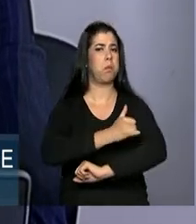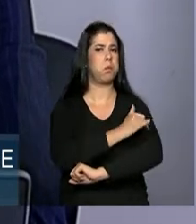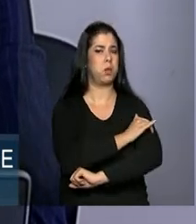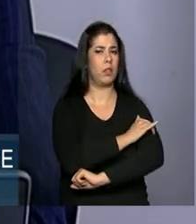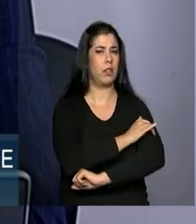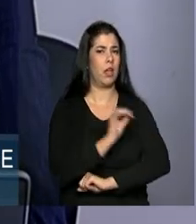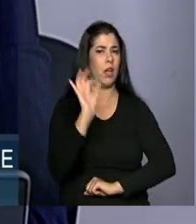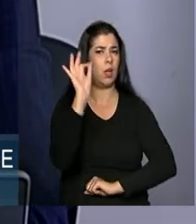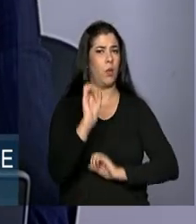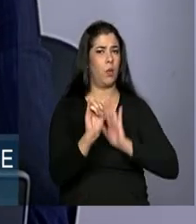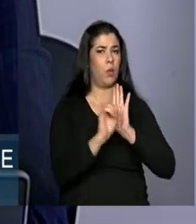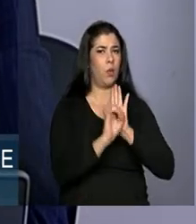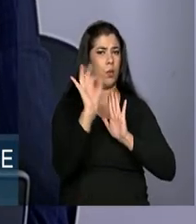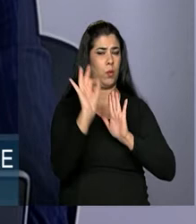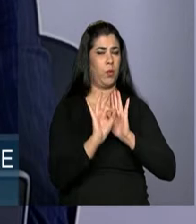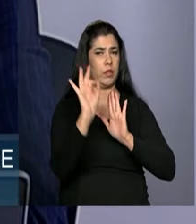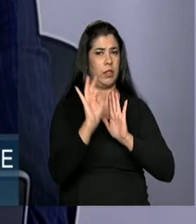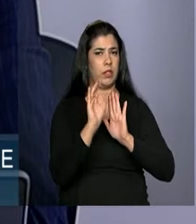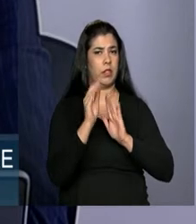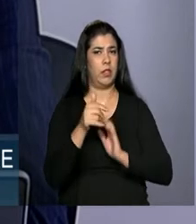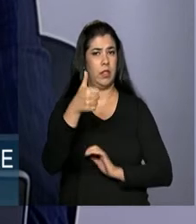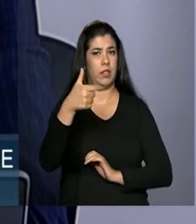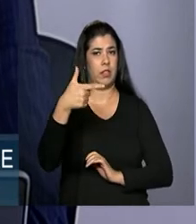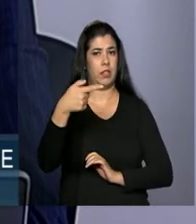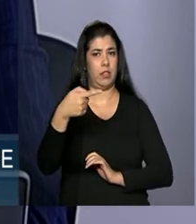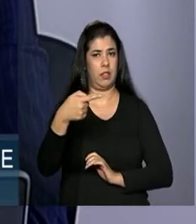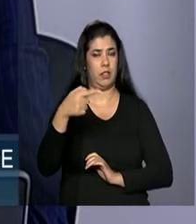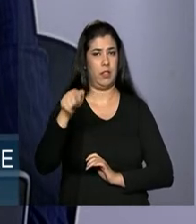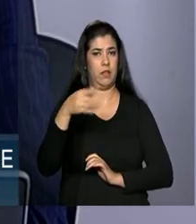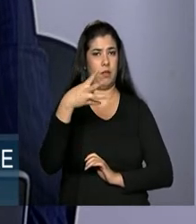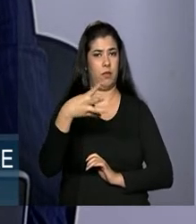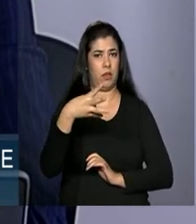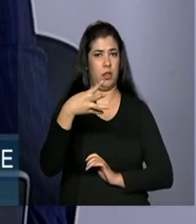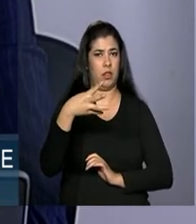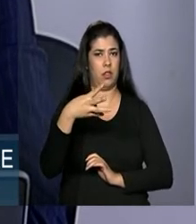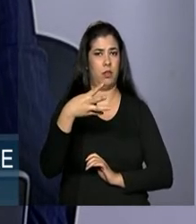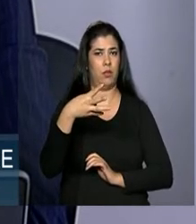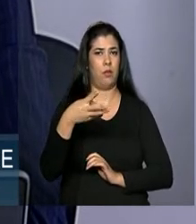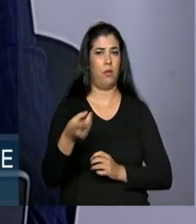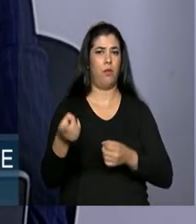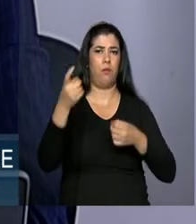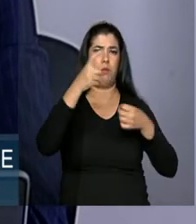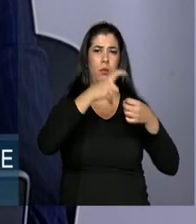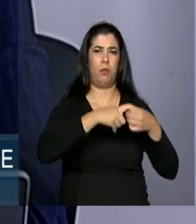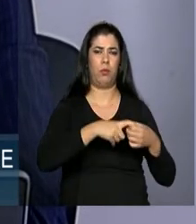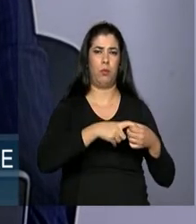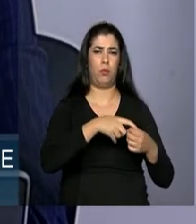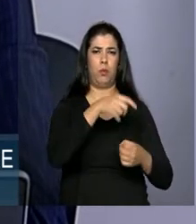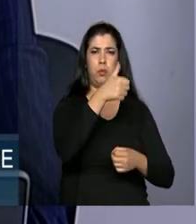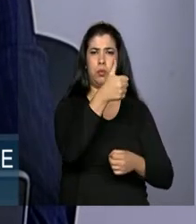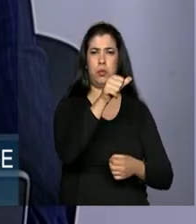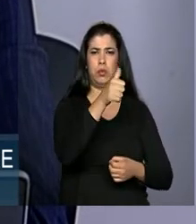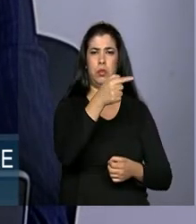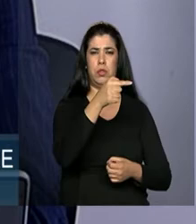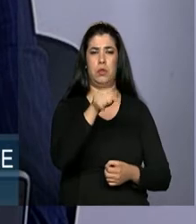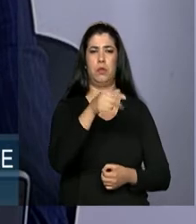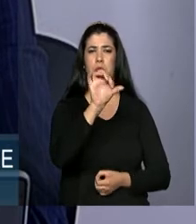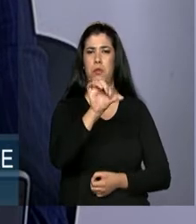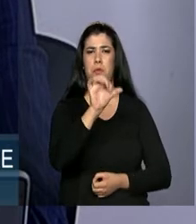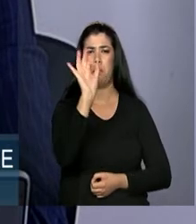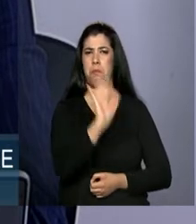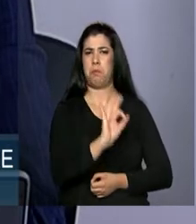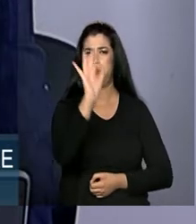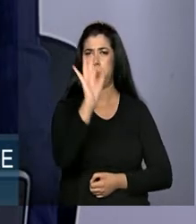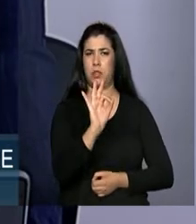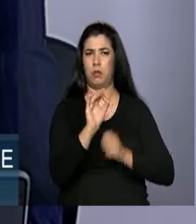evolução tinha sido 17,4 para 17,5 e agora para 17,9. Esse foi um crescimento percentual maior